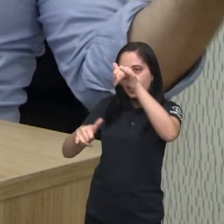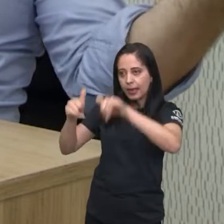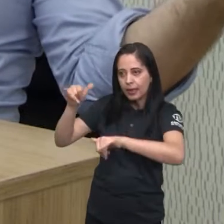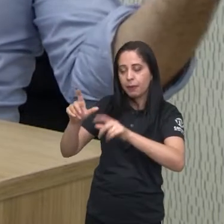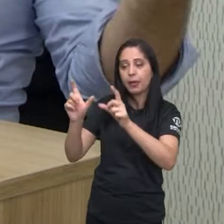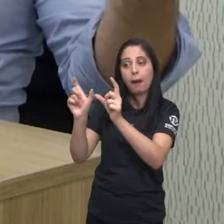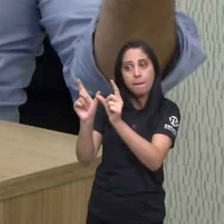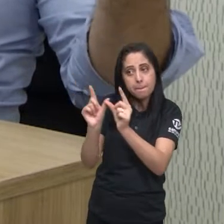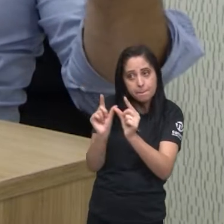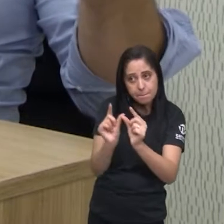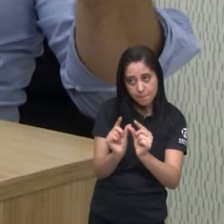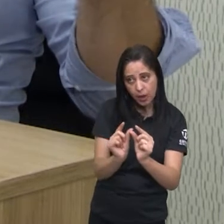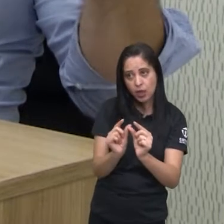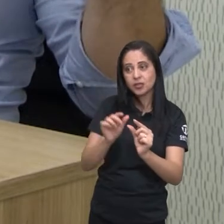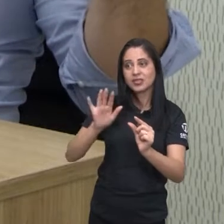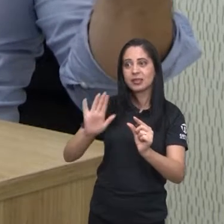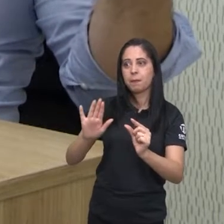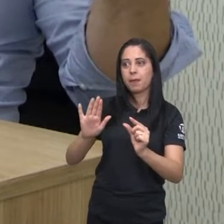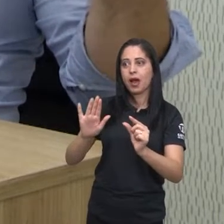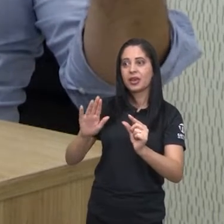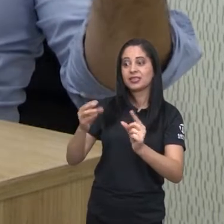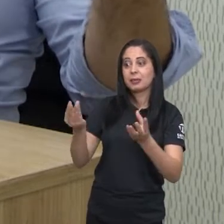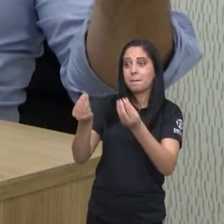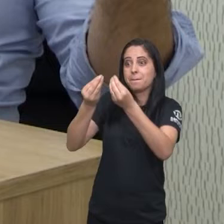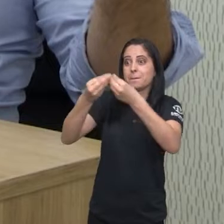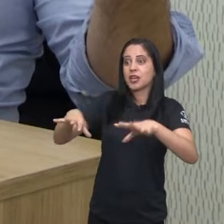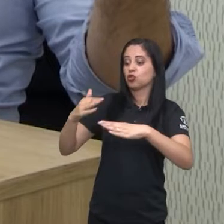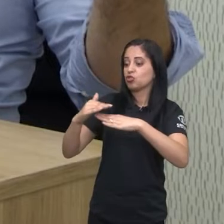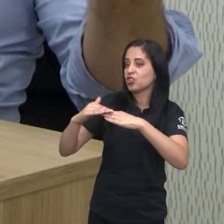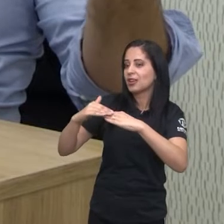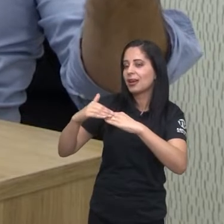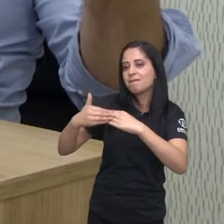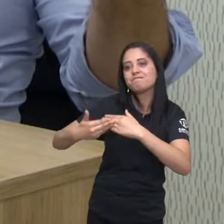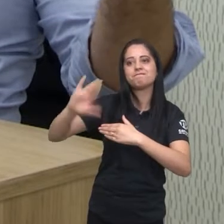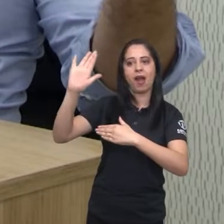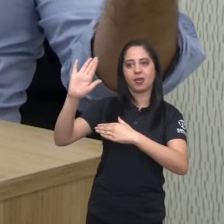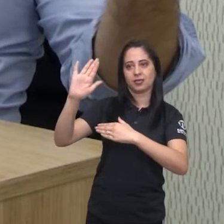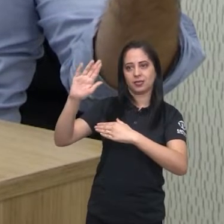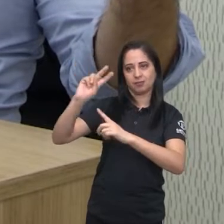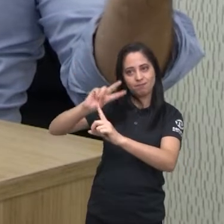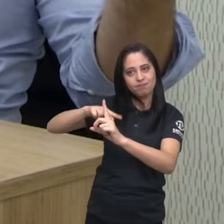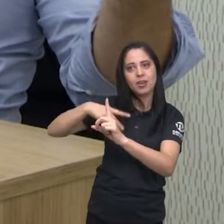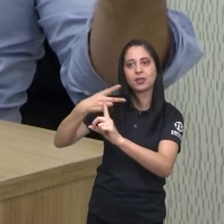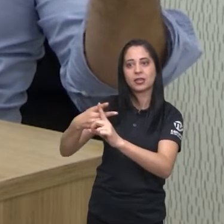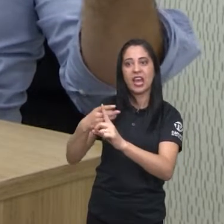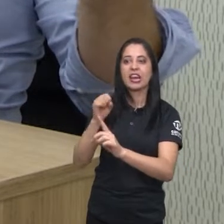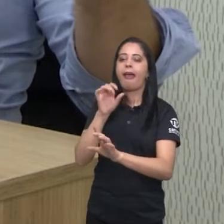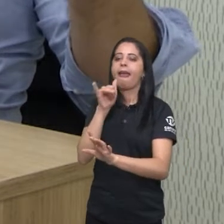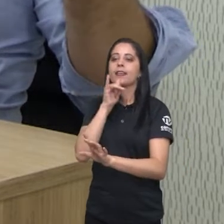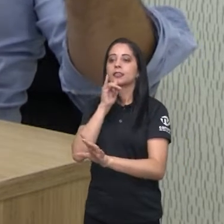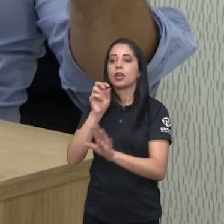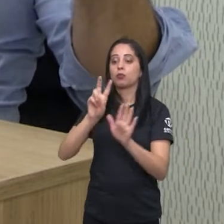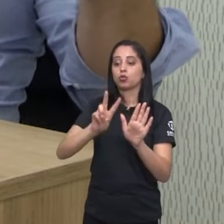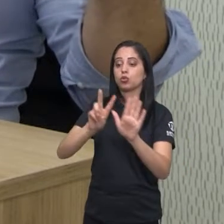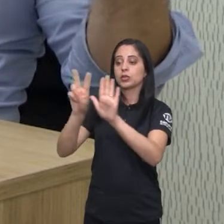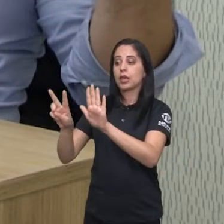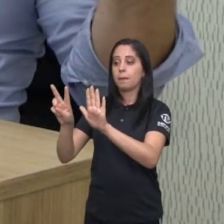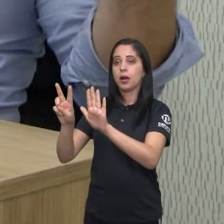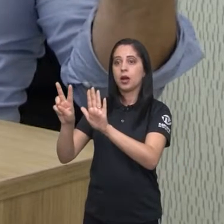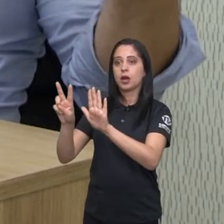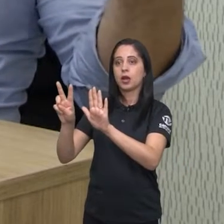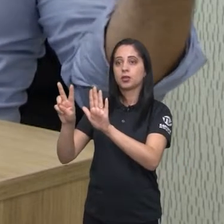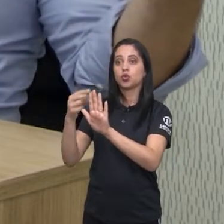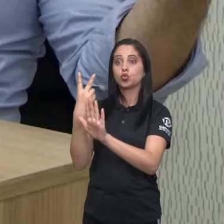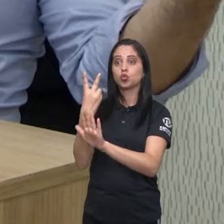ele tem alguns elementos que podem trazer uma pneumonia hiperaguda de uma semana, mais ou menos, de instalação, 2 semanas, e